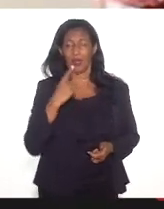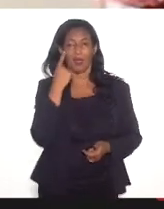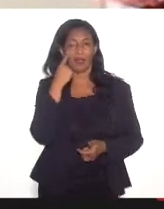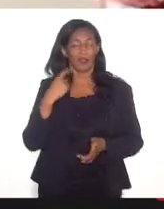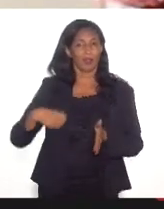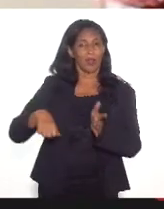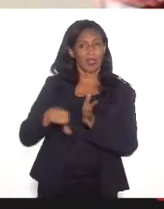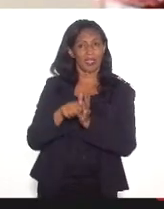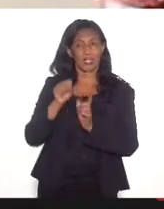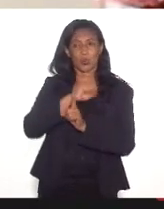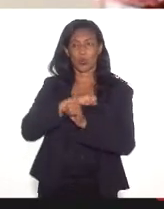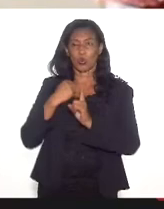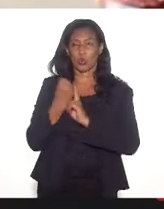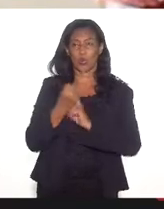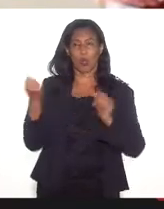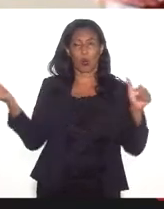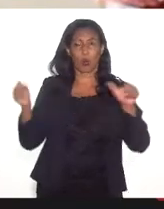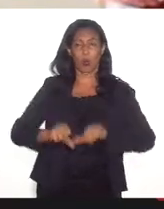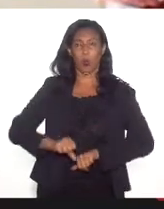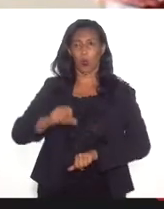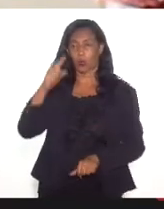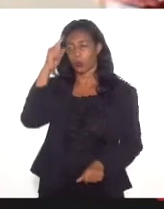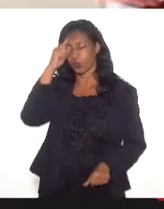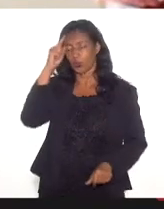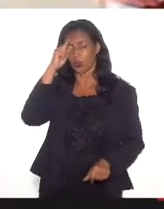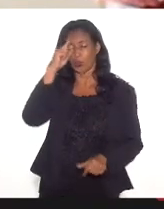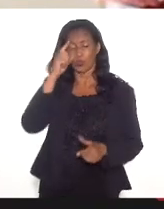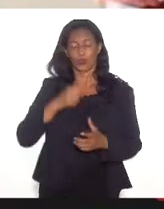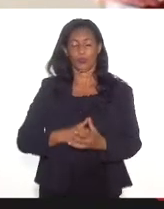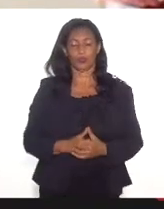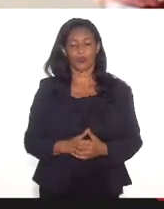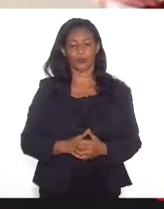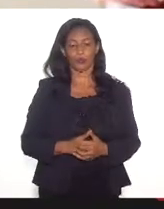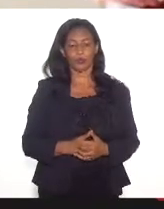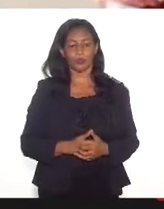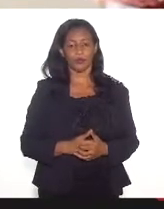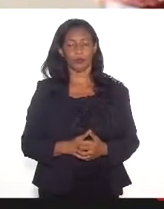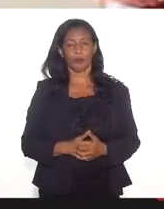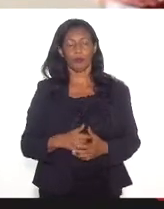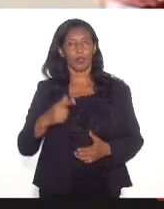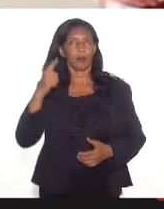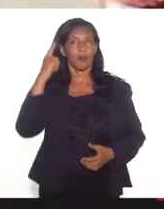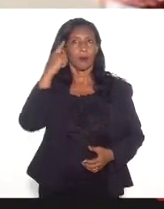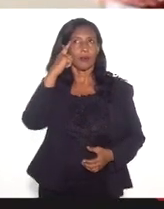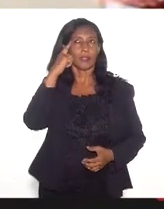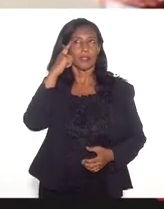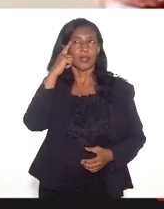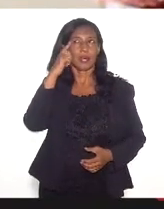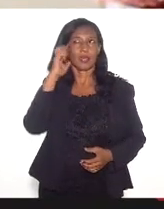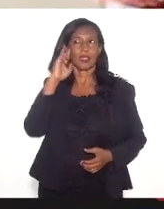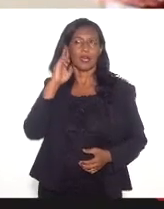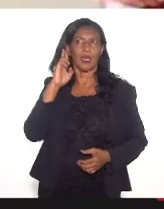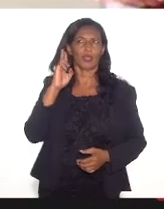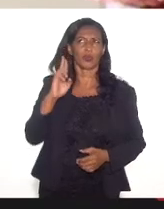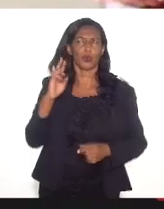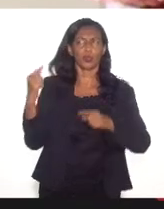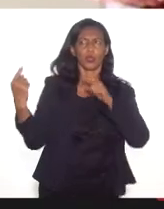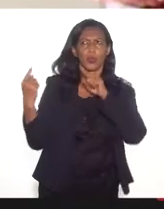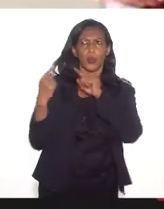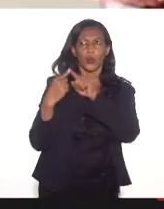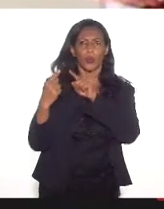crise social se agravar muitíssimo. Então, temos que pensar respostas que combinem essa